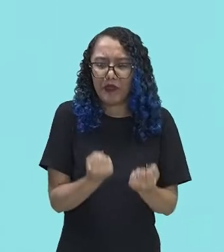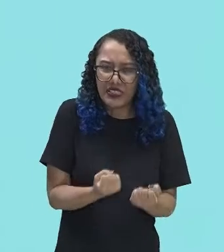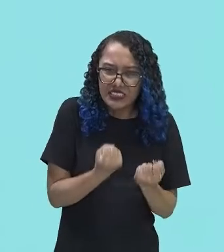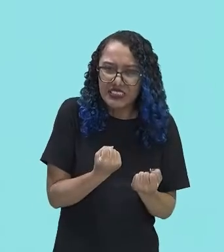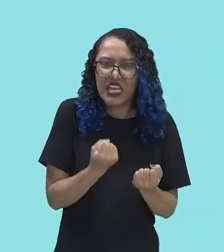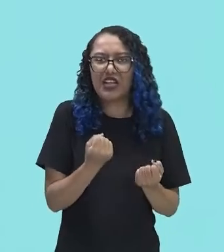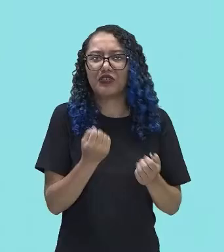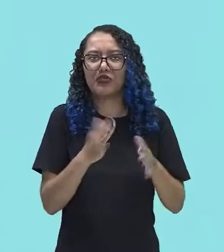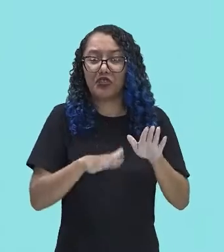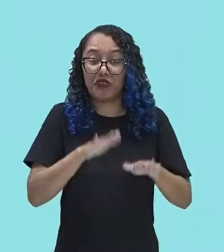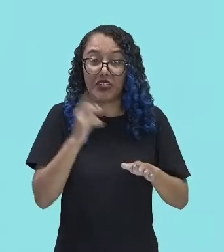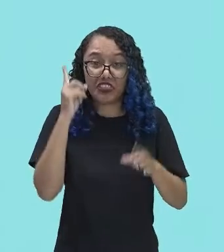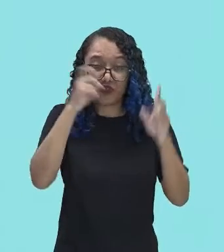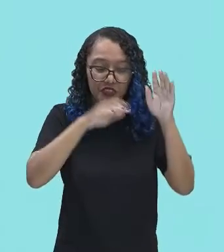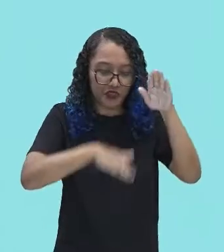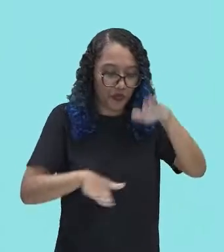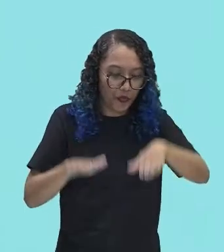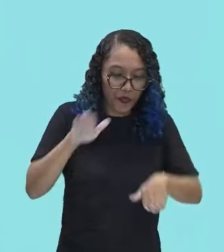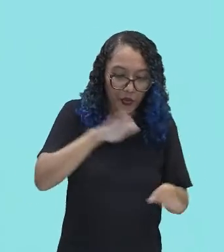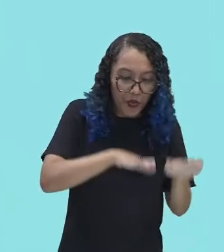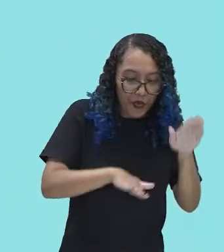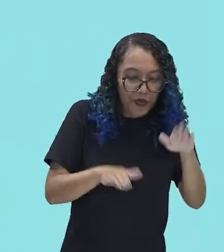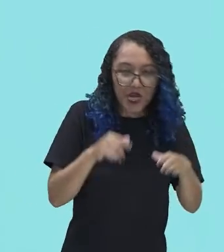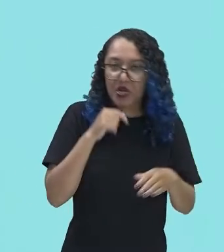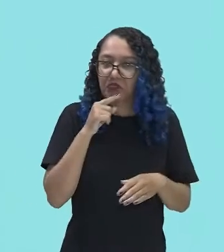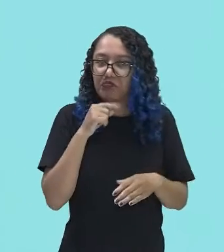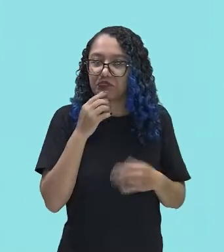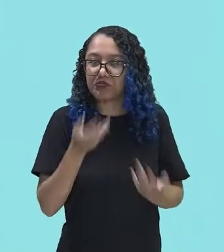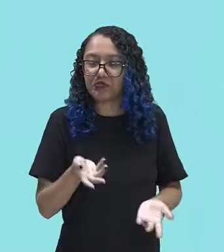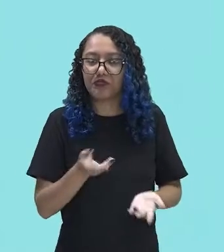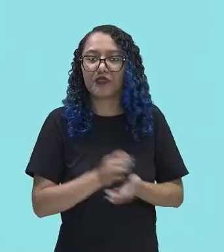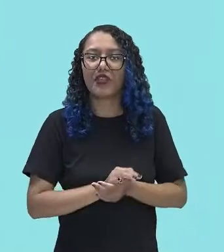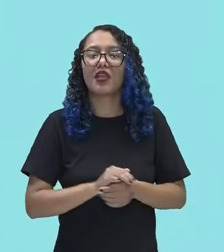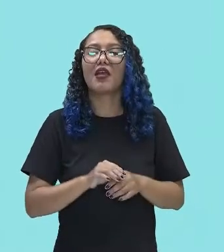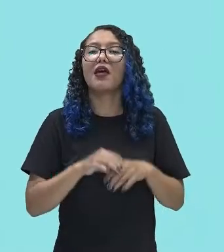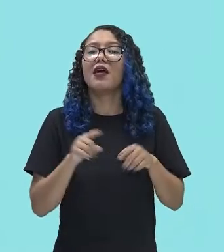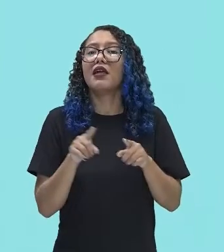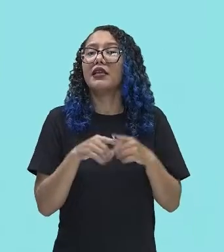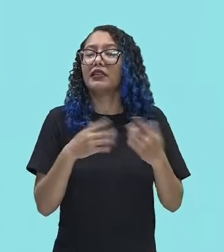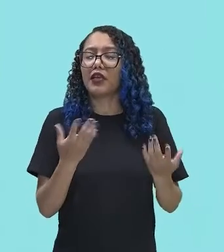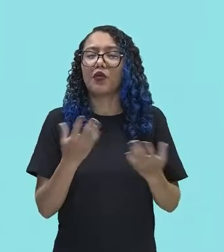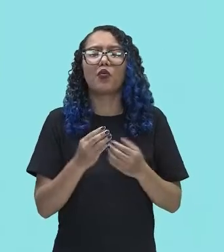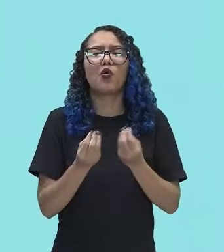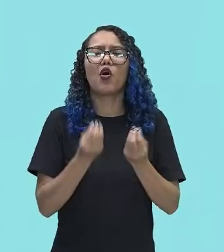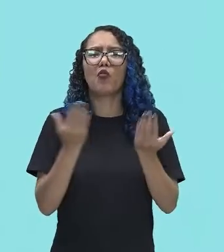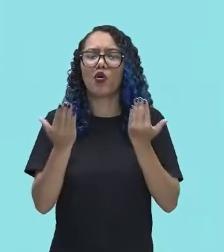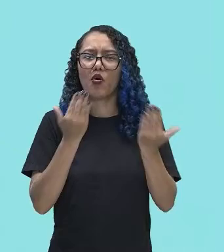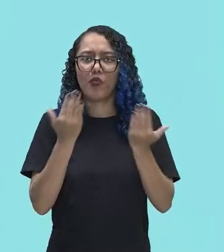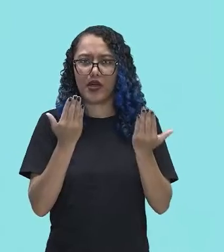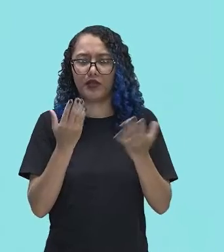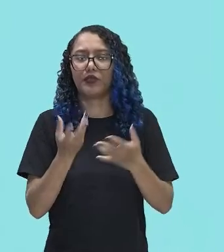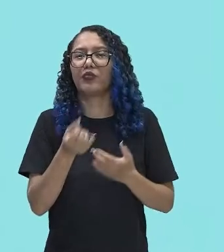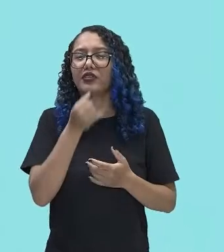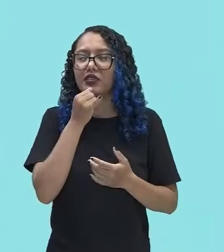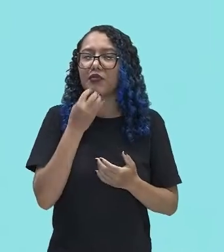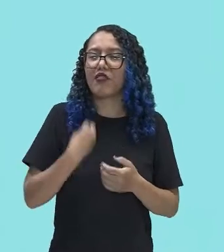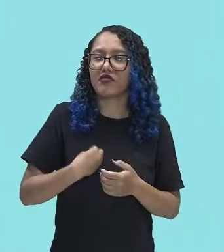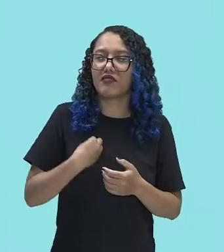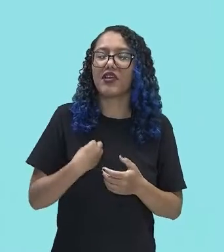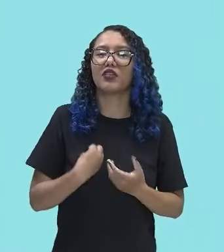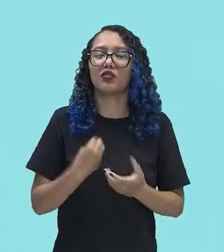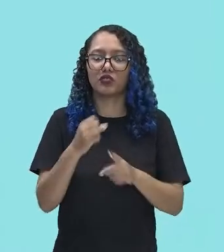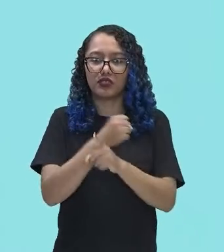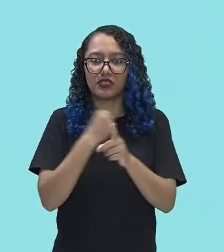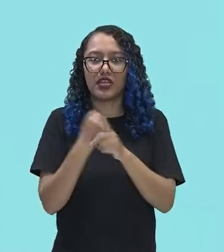para ela nadar. Então perceba que quando a gente vive em sociedade, nós temos que ter certos comportamentos, né? E que